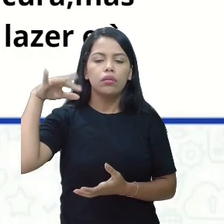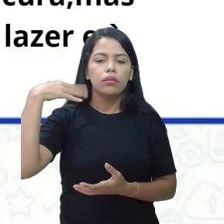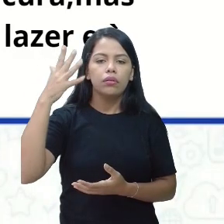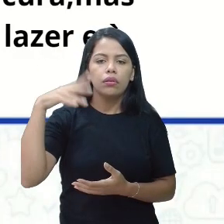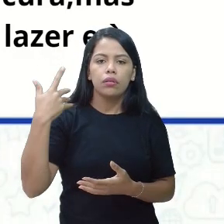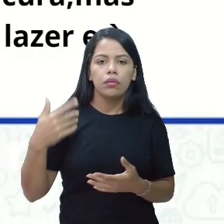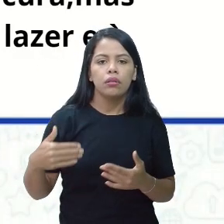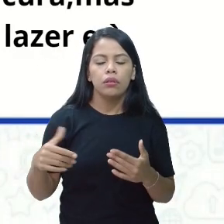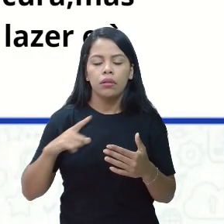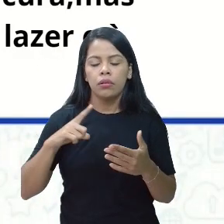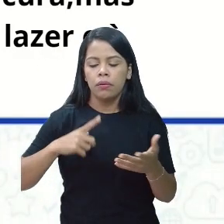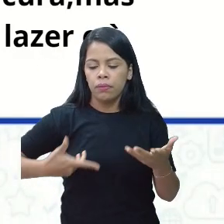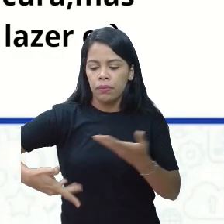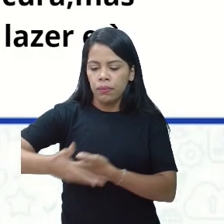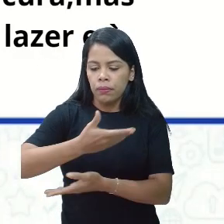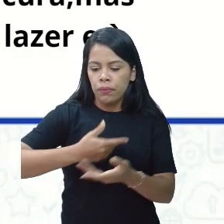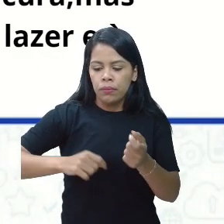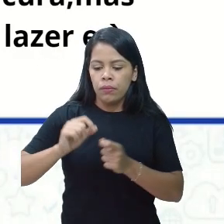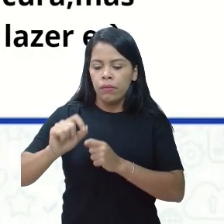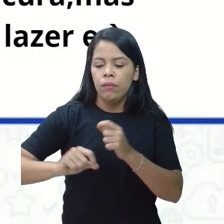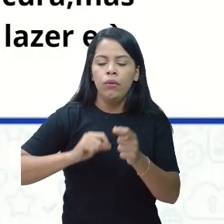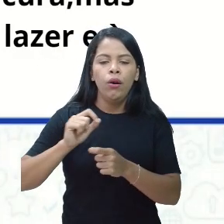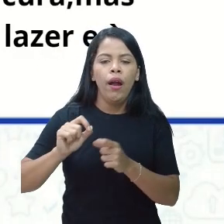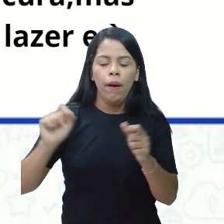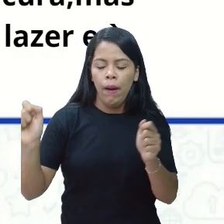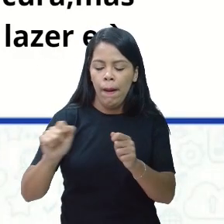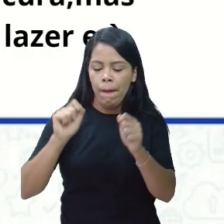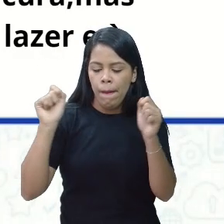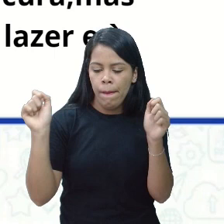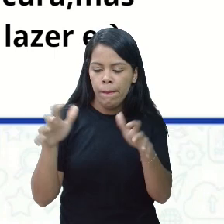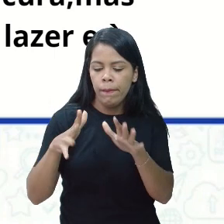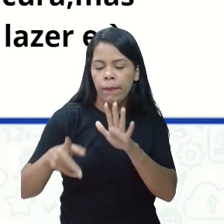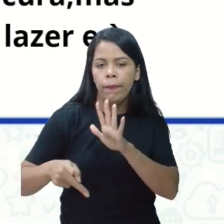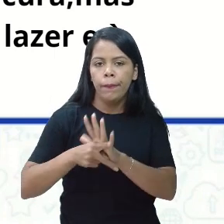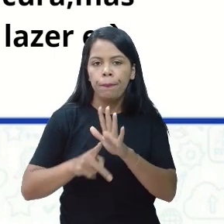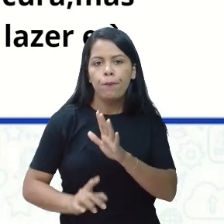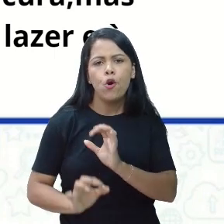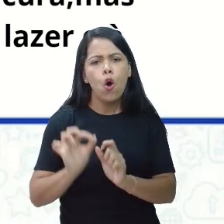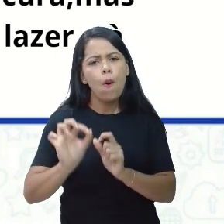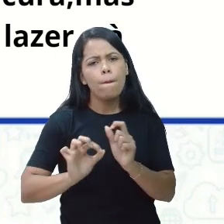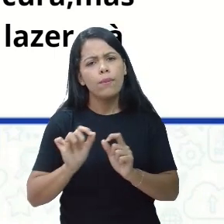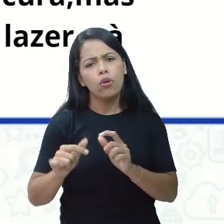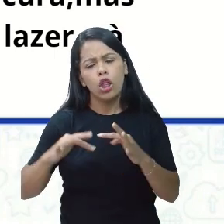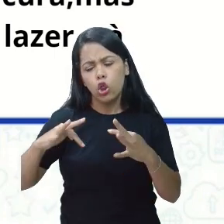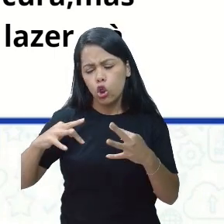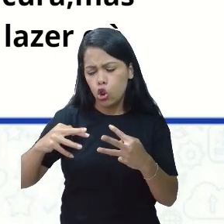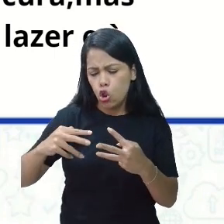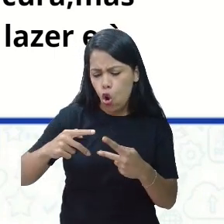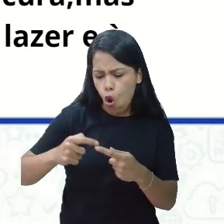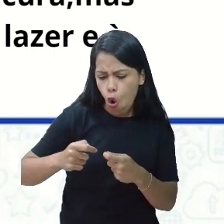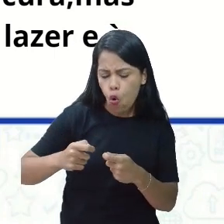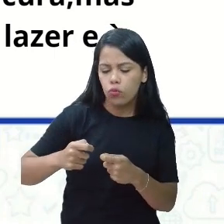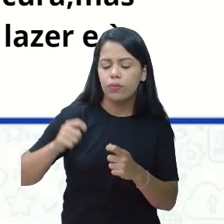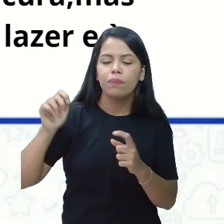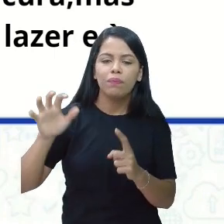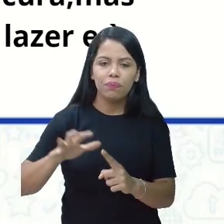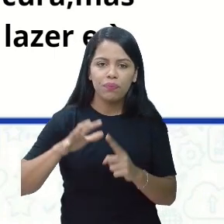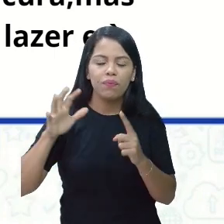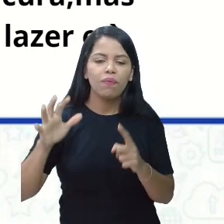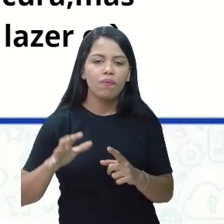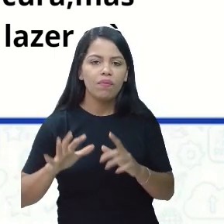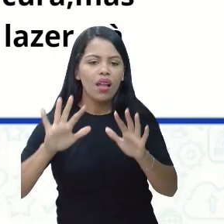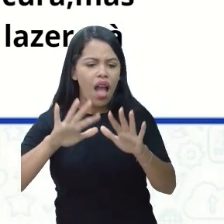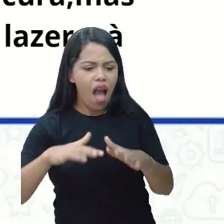associada a um universo transcendente, mágico. Ela é empregada, ela é usada em todos os rituais. Ela está ligada